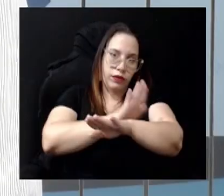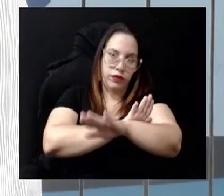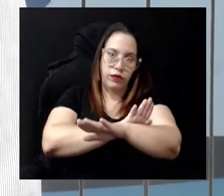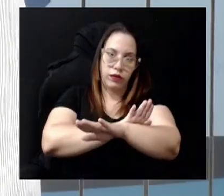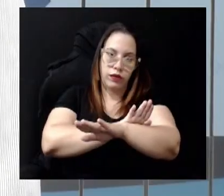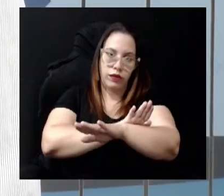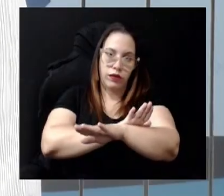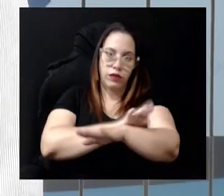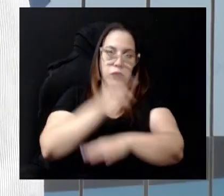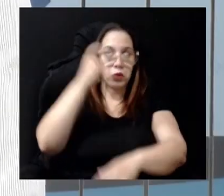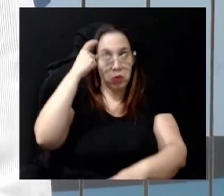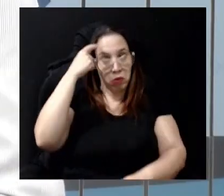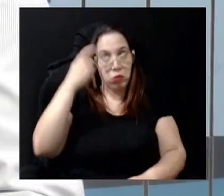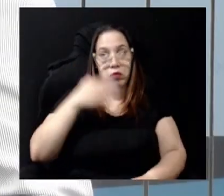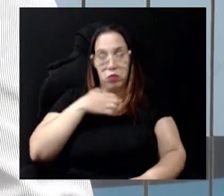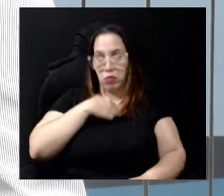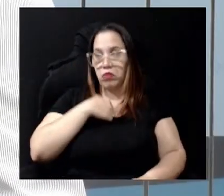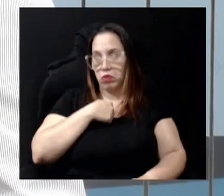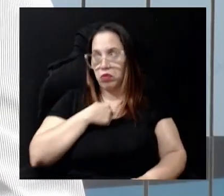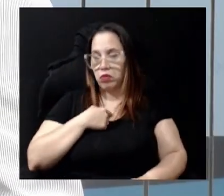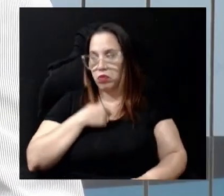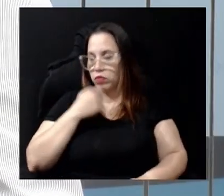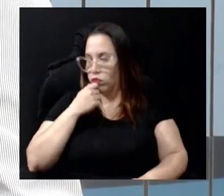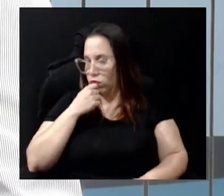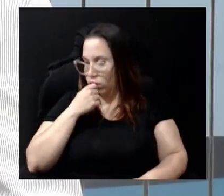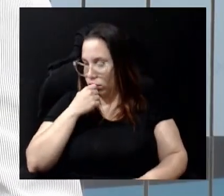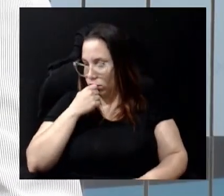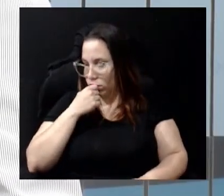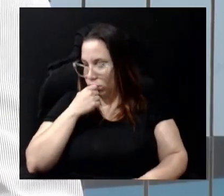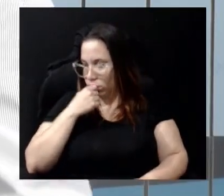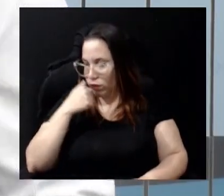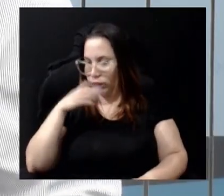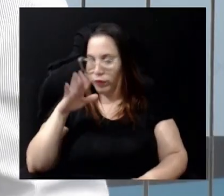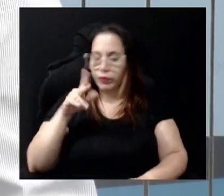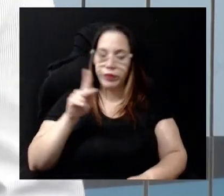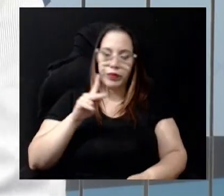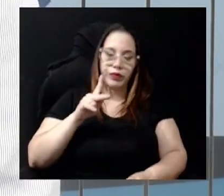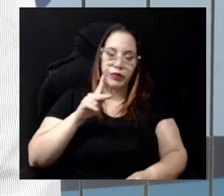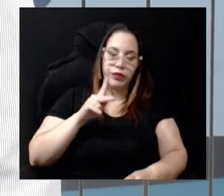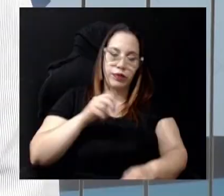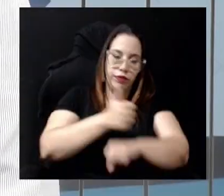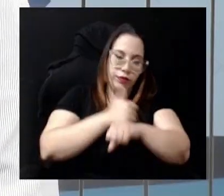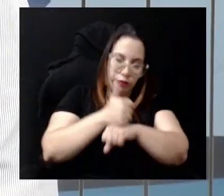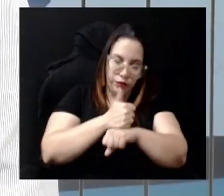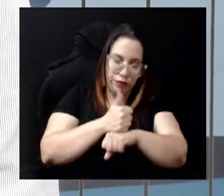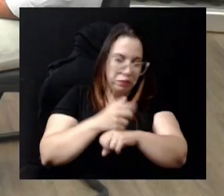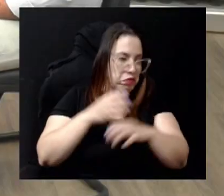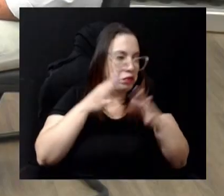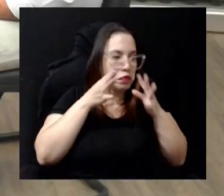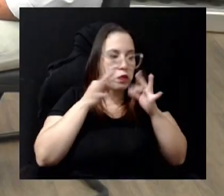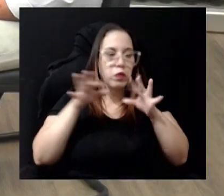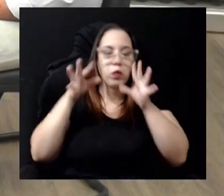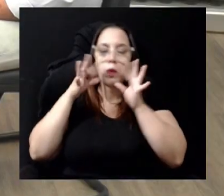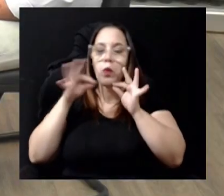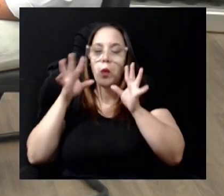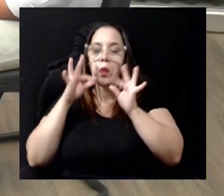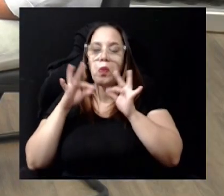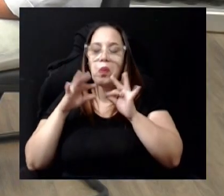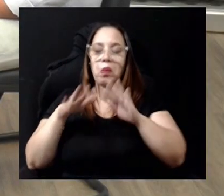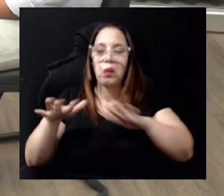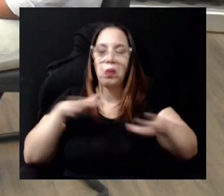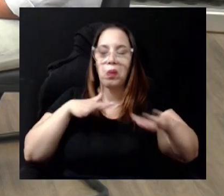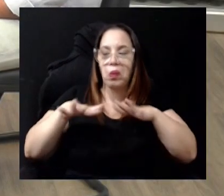eu, sobretudo aos profissionais que de alguma forma estão atentos a todos os movimentos possíveis e a partir